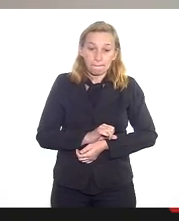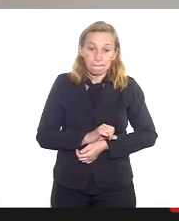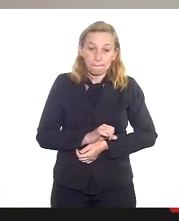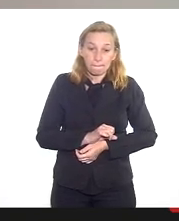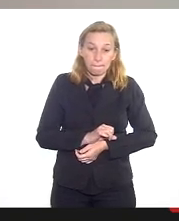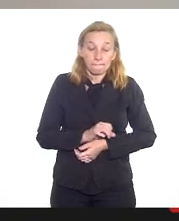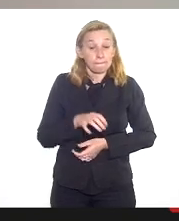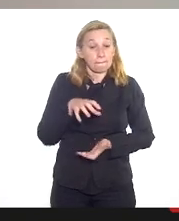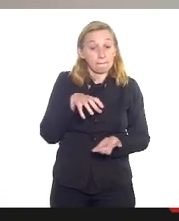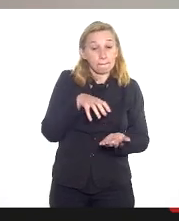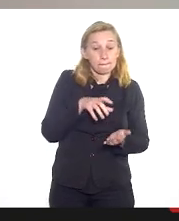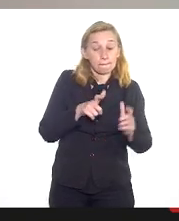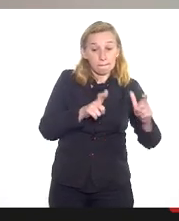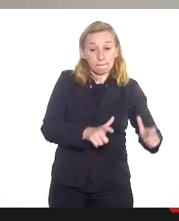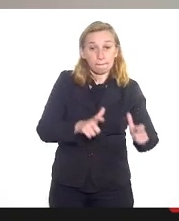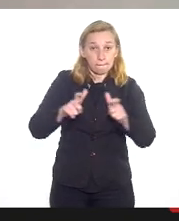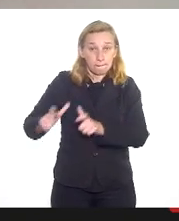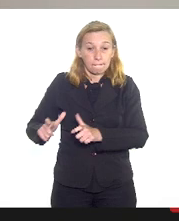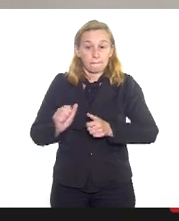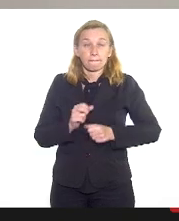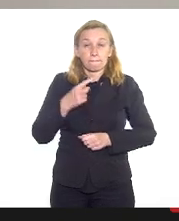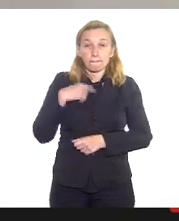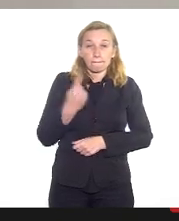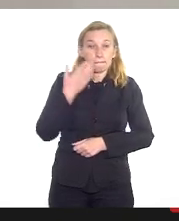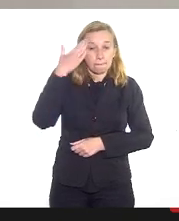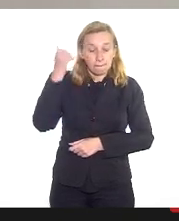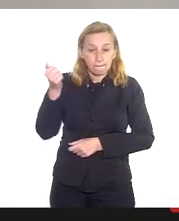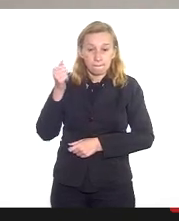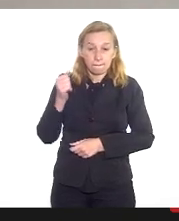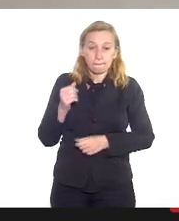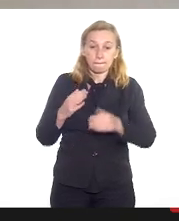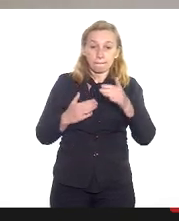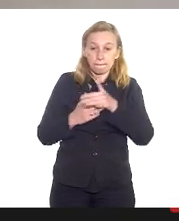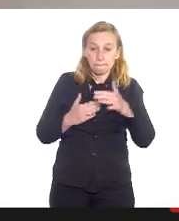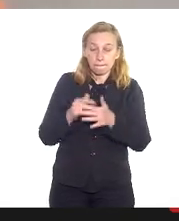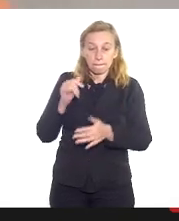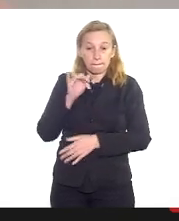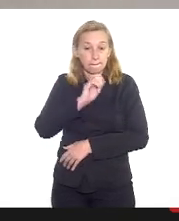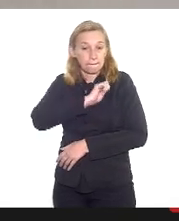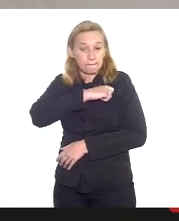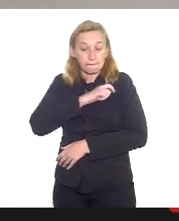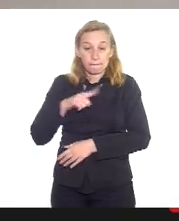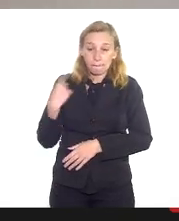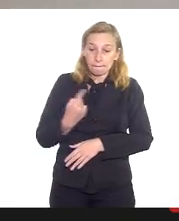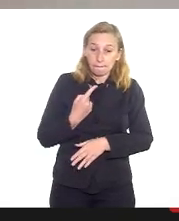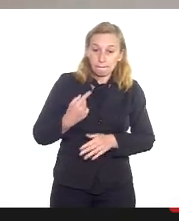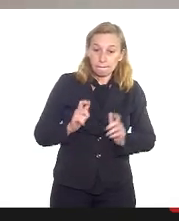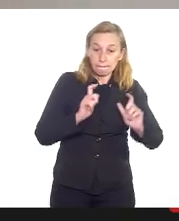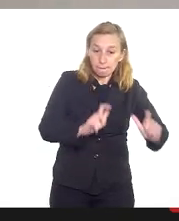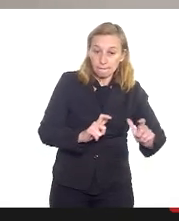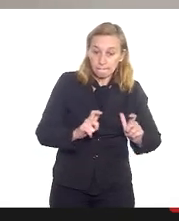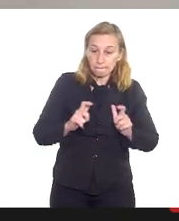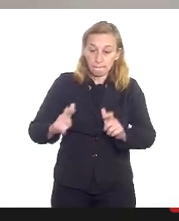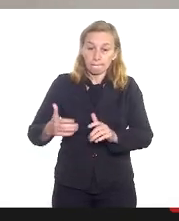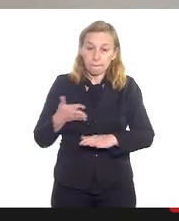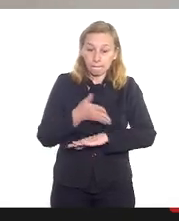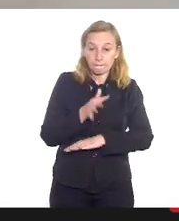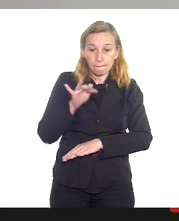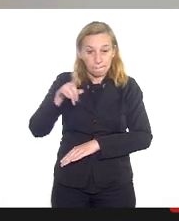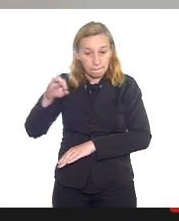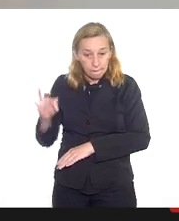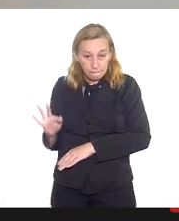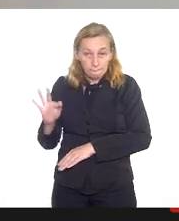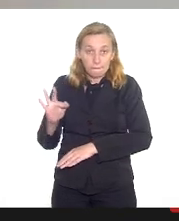nesse setor existe, assim, pelo que a gente sabe dos casos da barreira fiscal, das coisas que a gente atua dentro do GAESF,